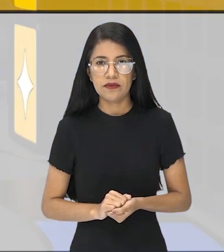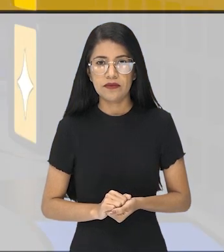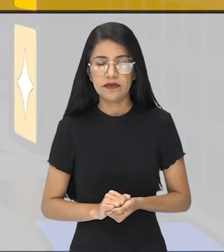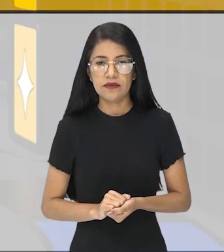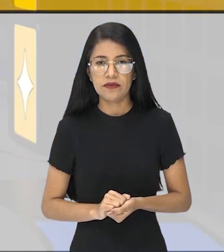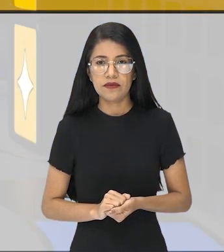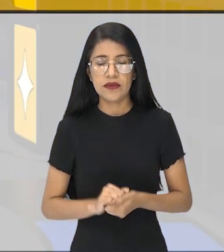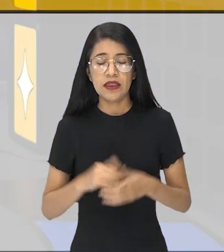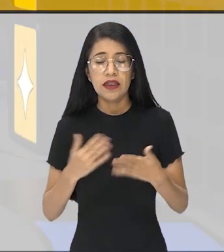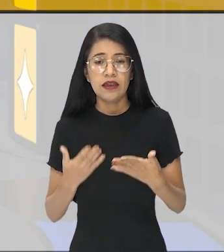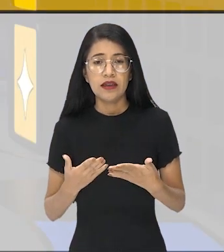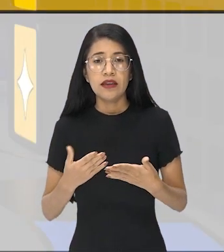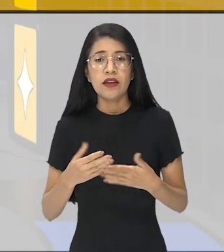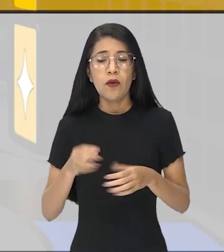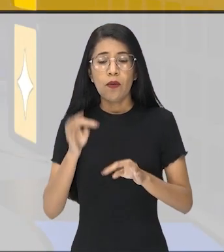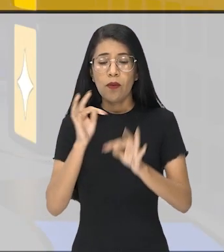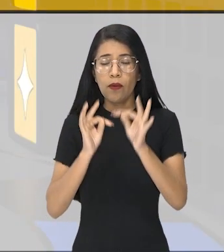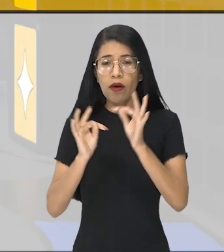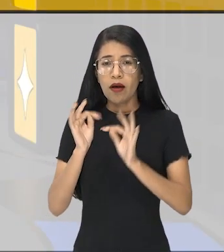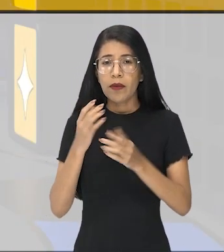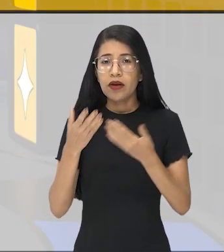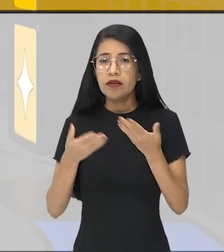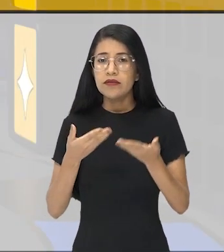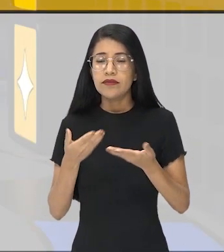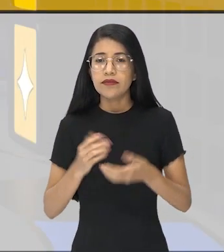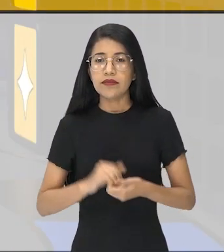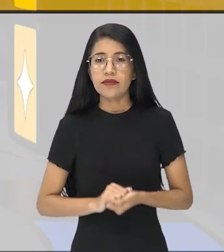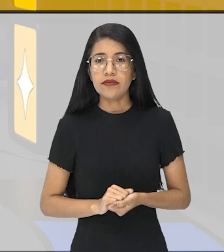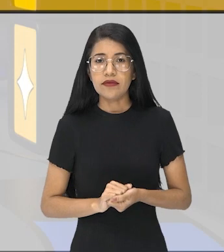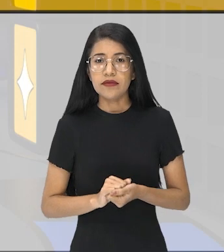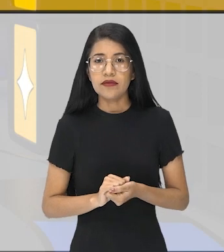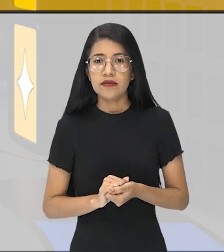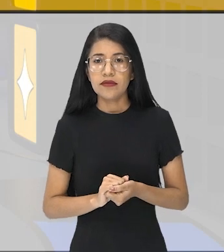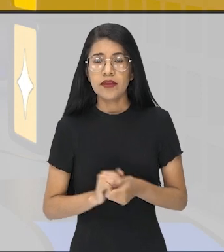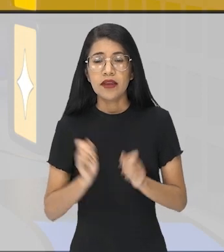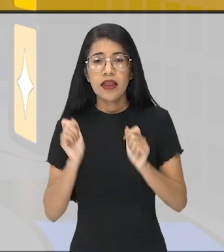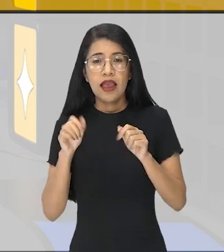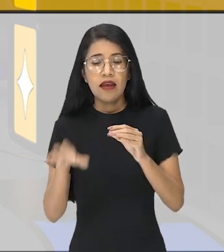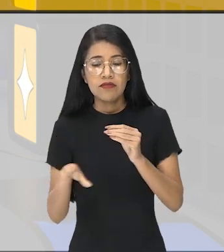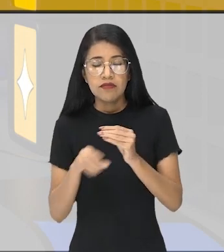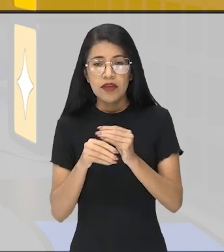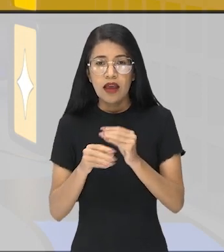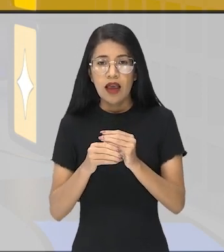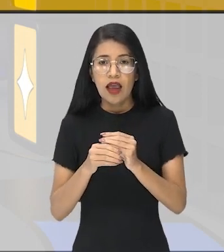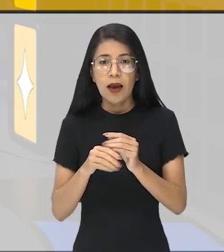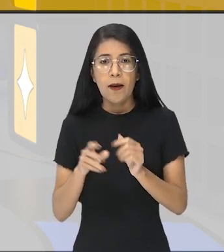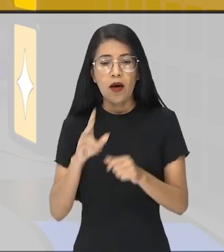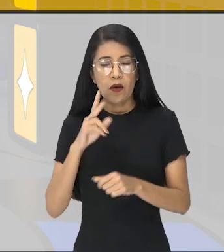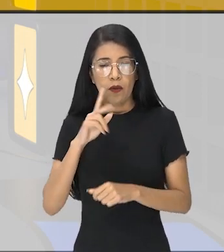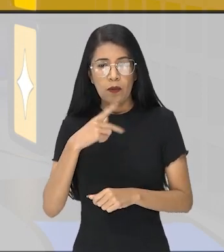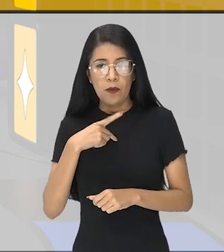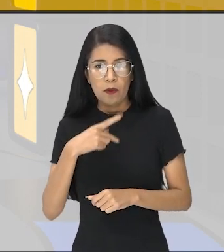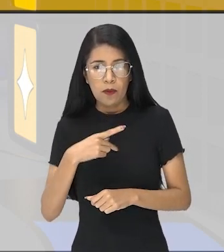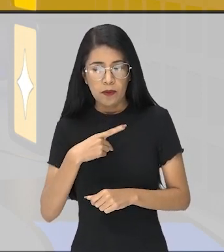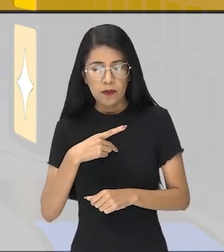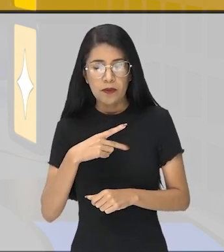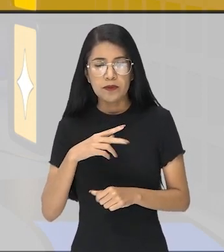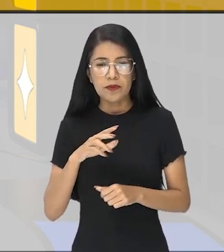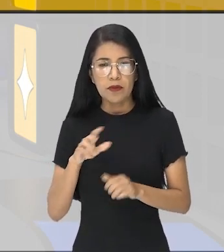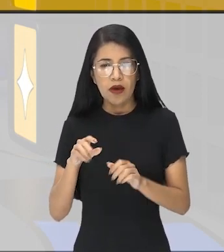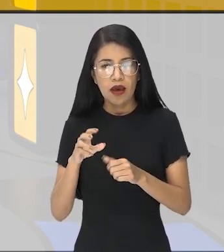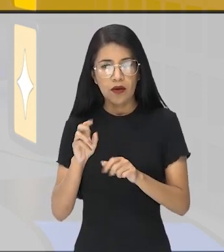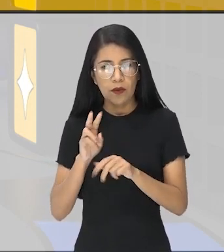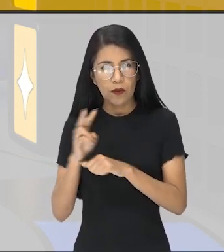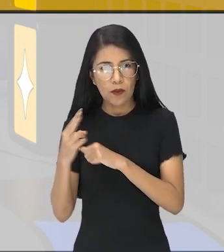Muito bem, pessoal. Então, o tratamento do diabetes inclui medidas de cuidados pessoais e algumas vezes o uso